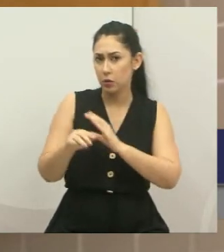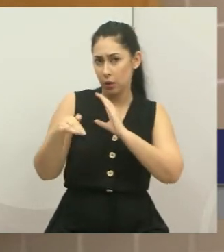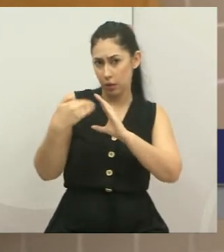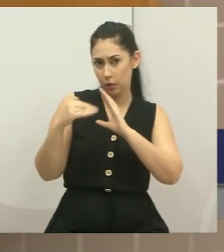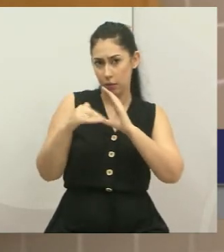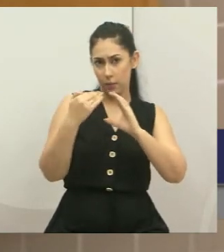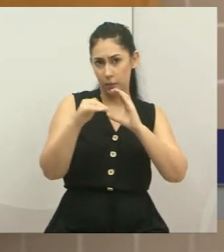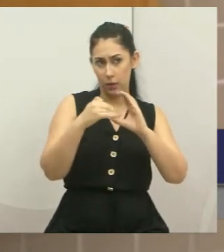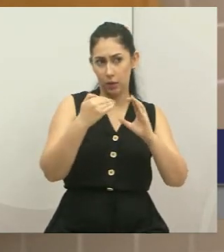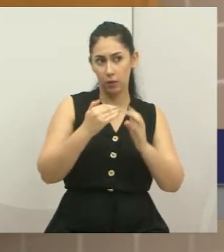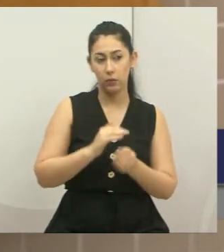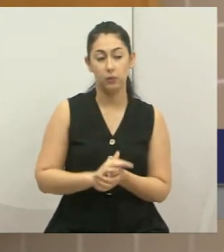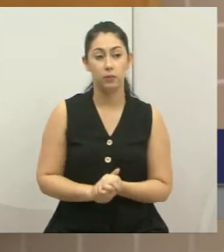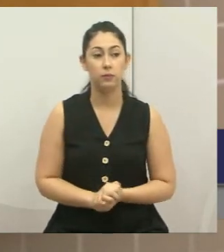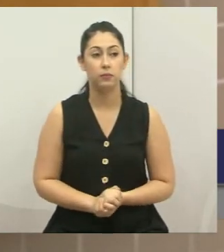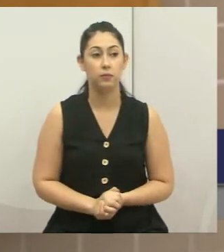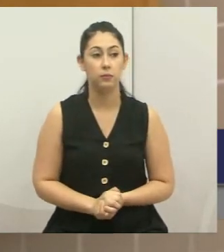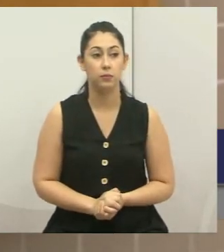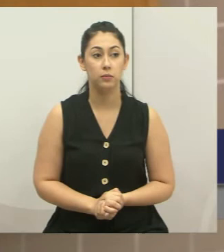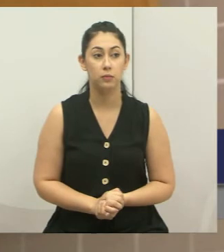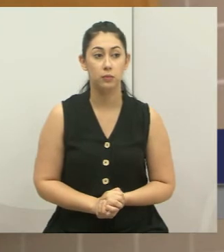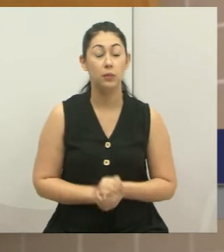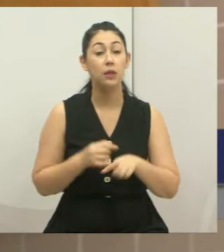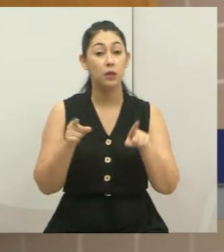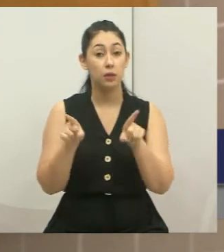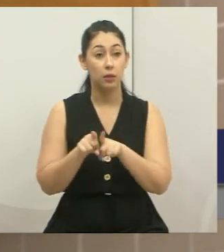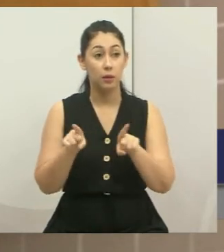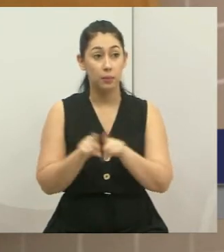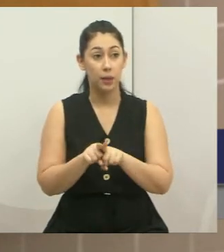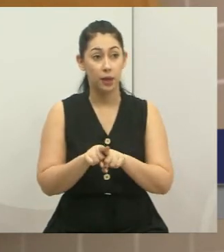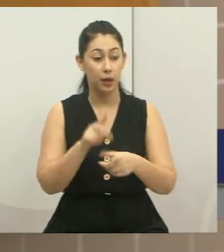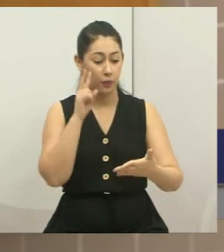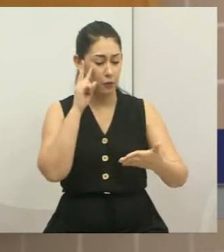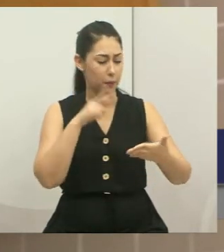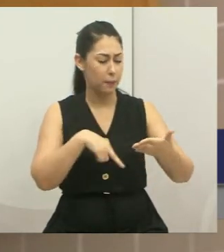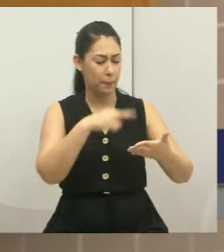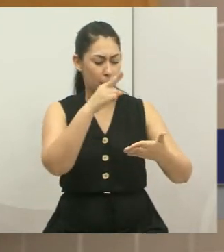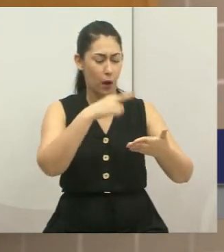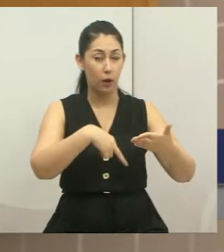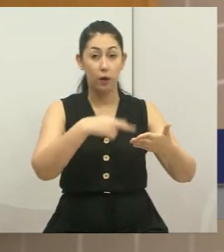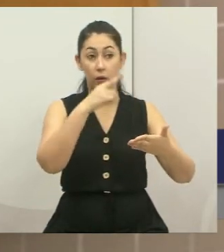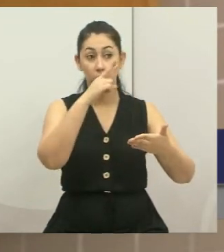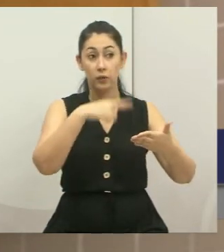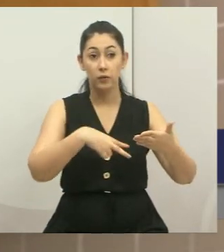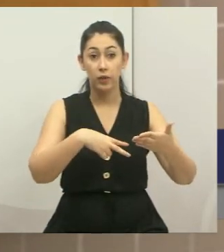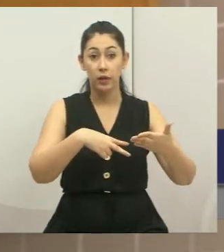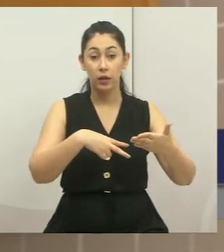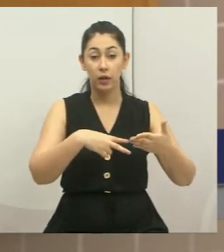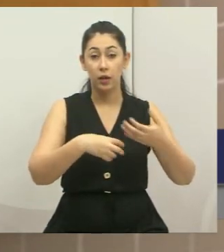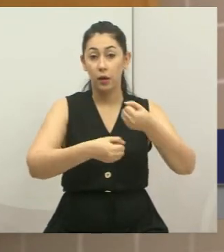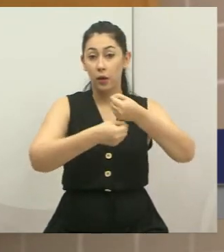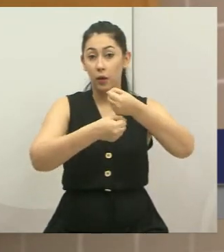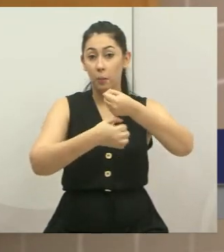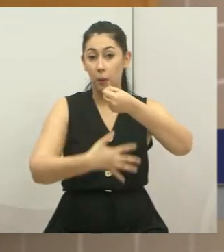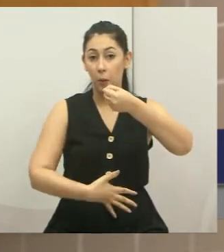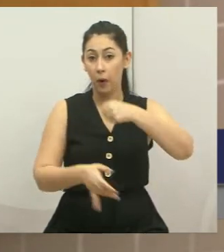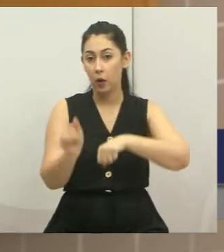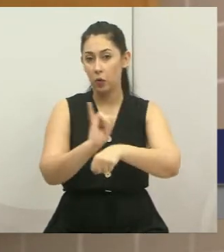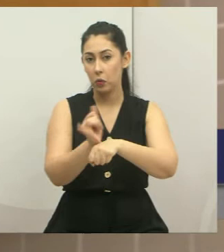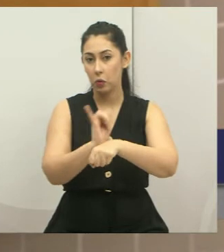por escrito no formulário. Vamos também monitorar nos próximos minutos o chat do